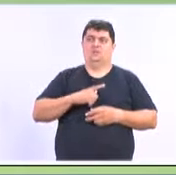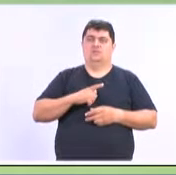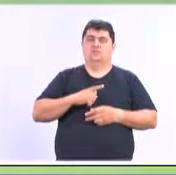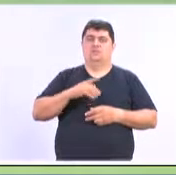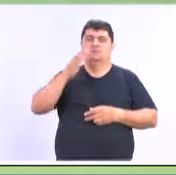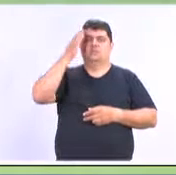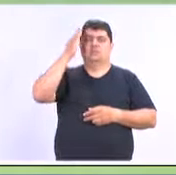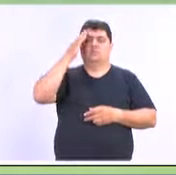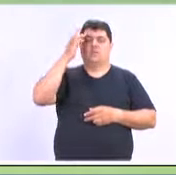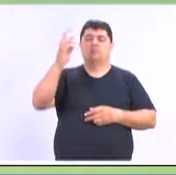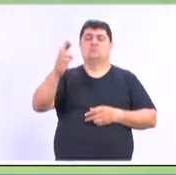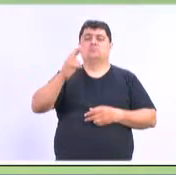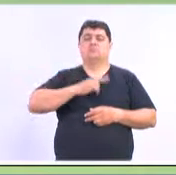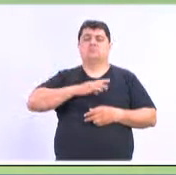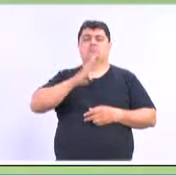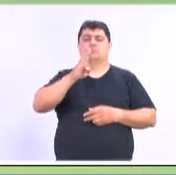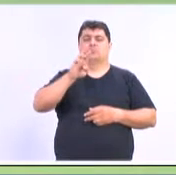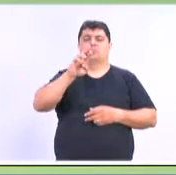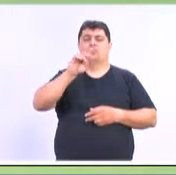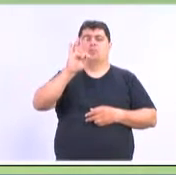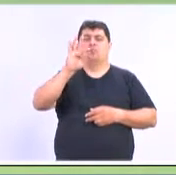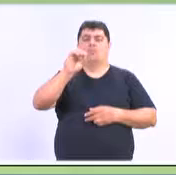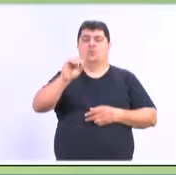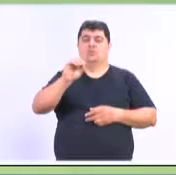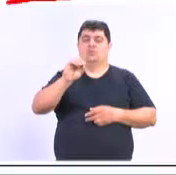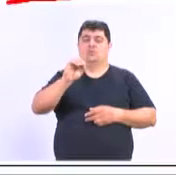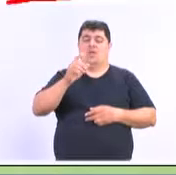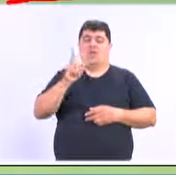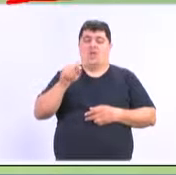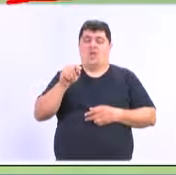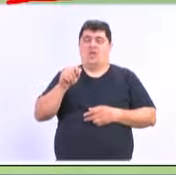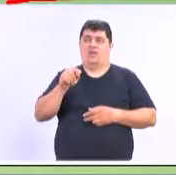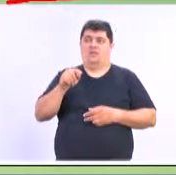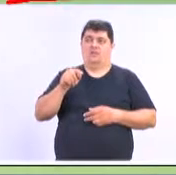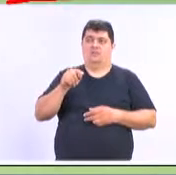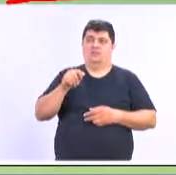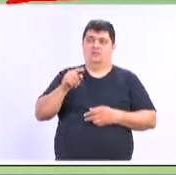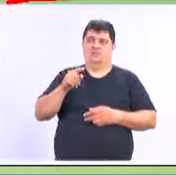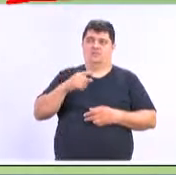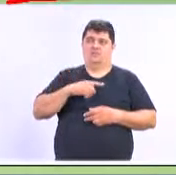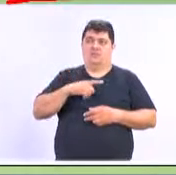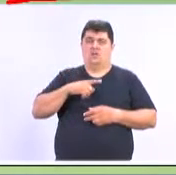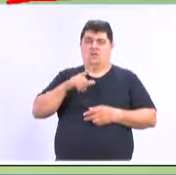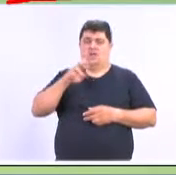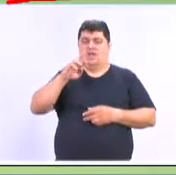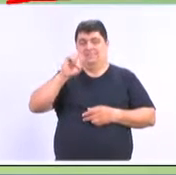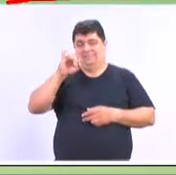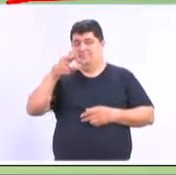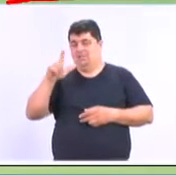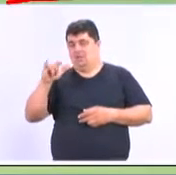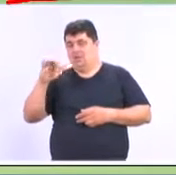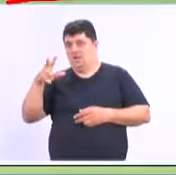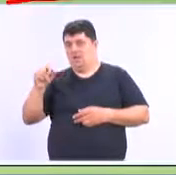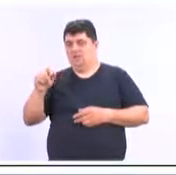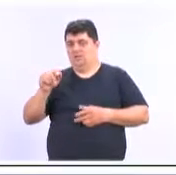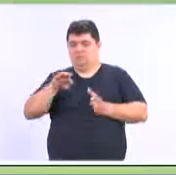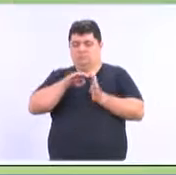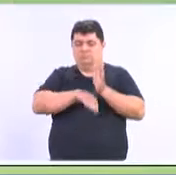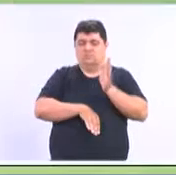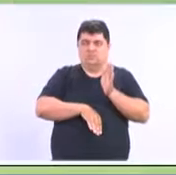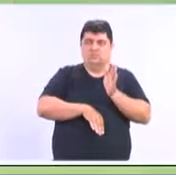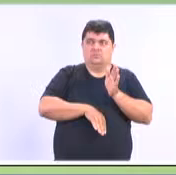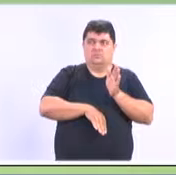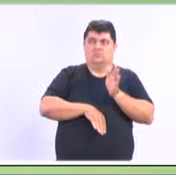bruto. O que é o resultado bruto? Resultado bruto é pegar a minha receita líquida, né? E diminuir o